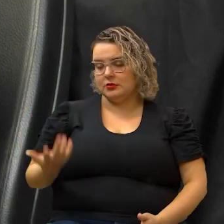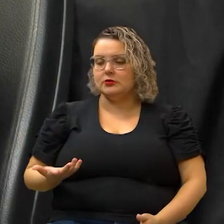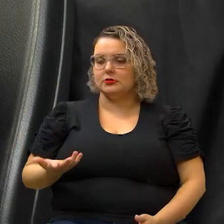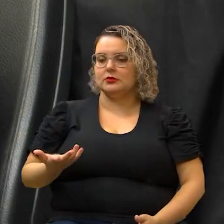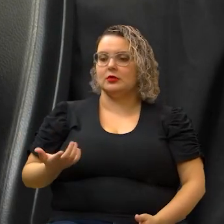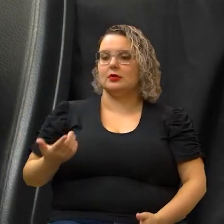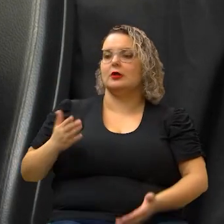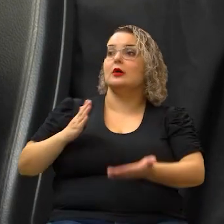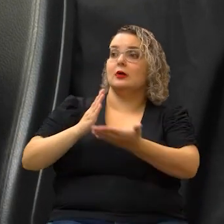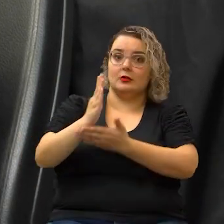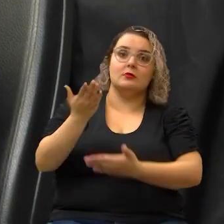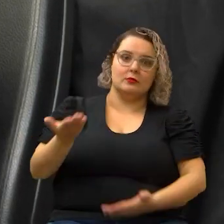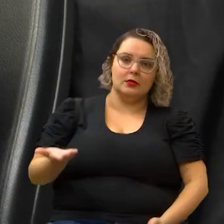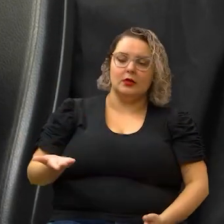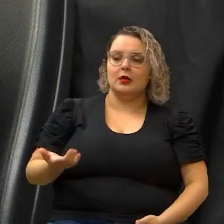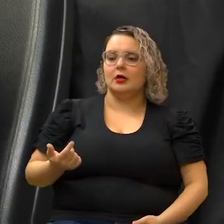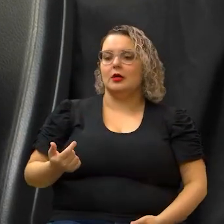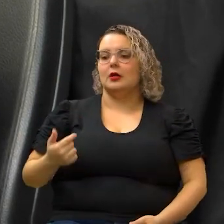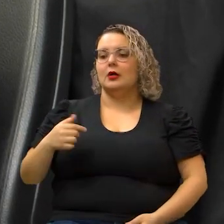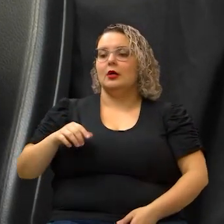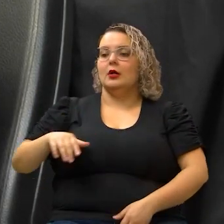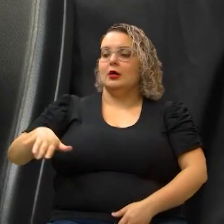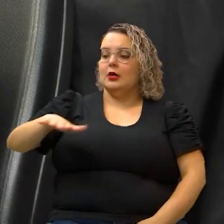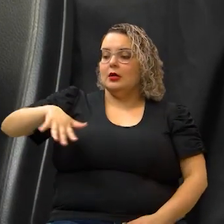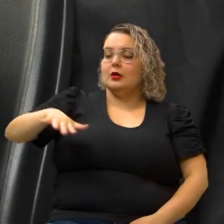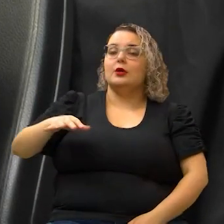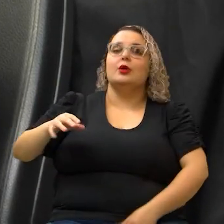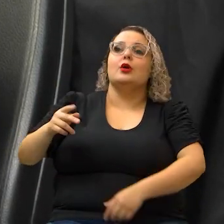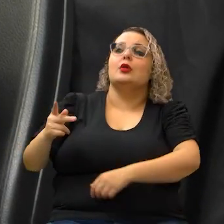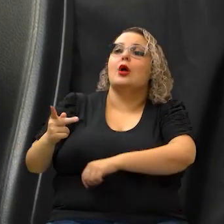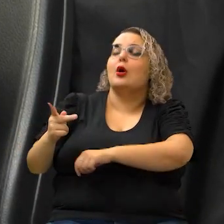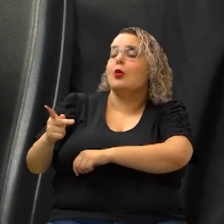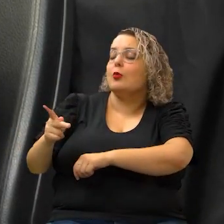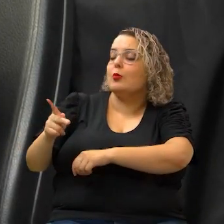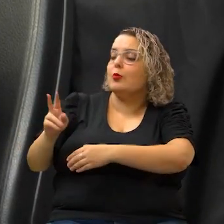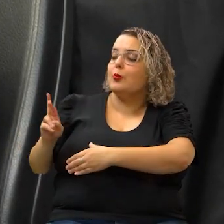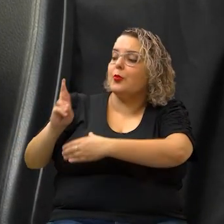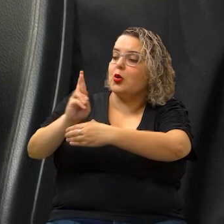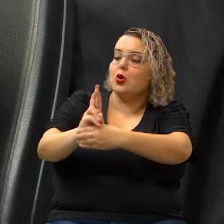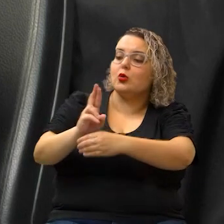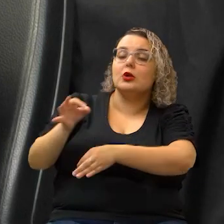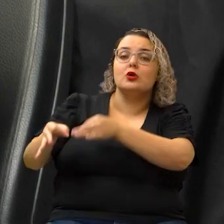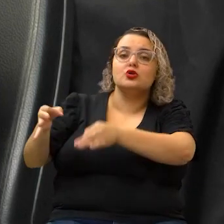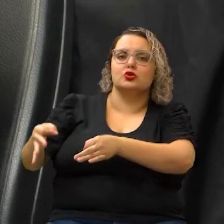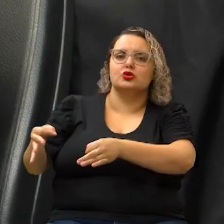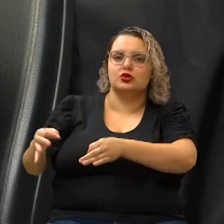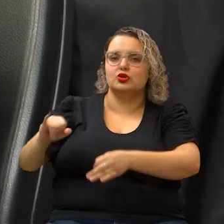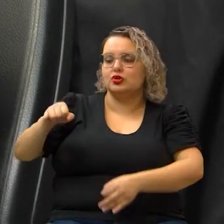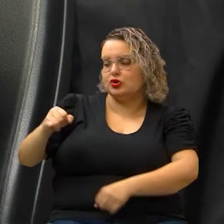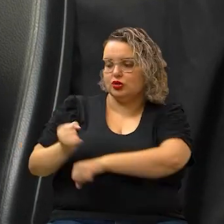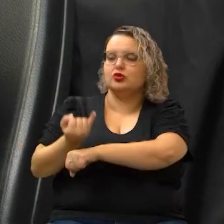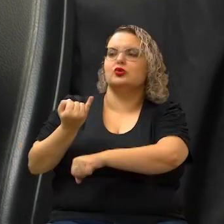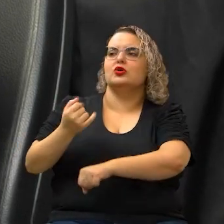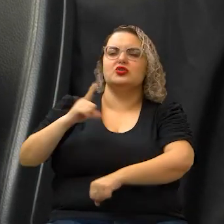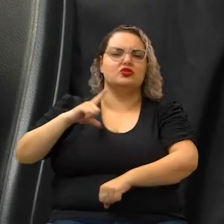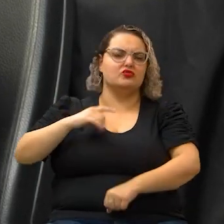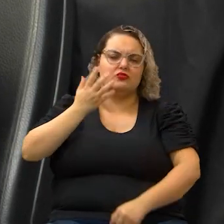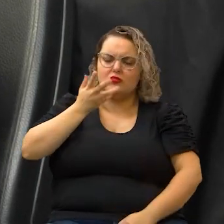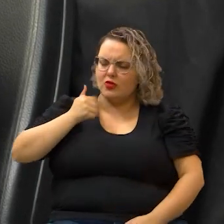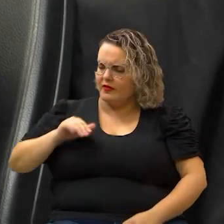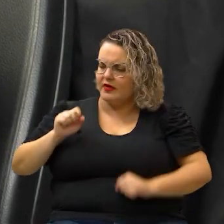E passei a trabalhar na Procuradoria Jurídica do município de Jundiaí. Sim. Então, eu tive uma infância muito abençoada, meus pais